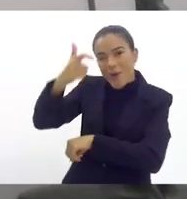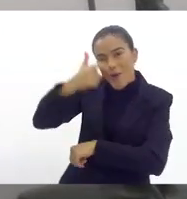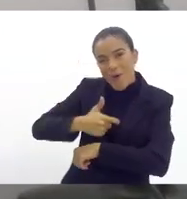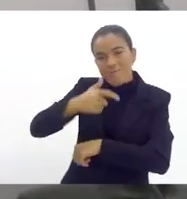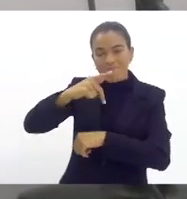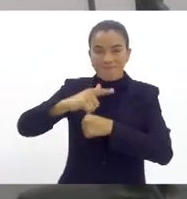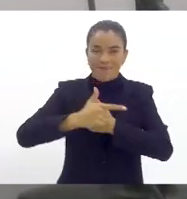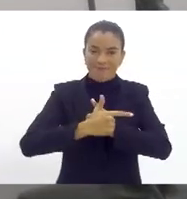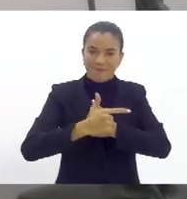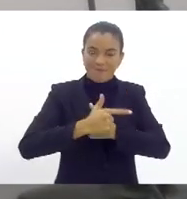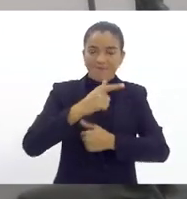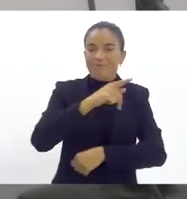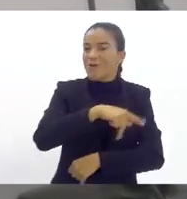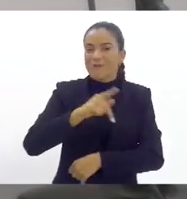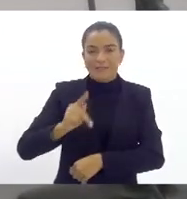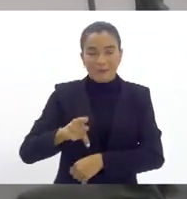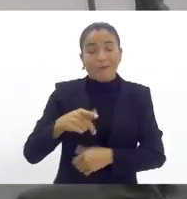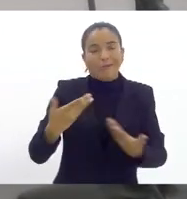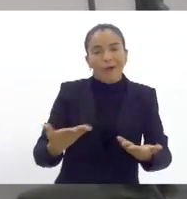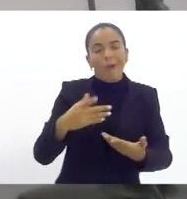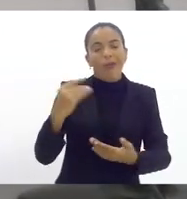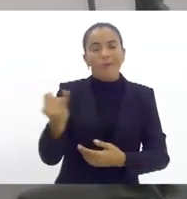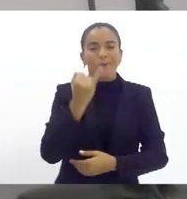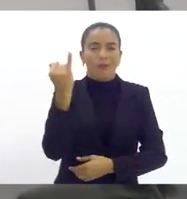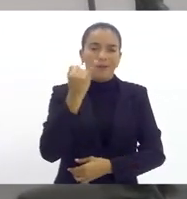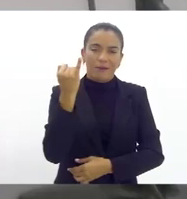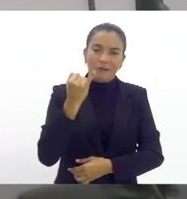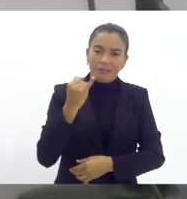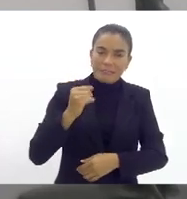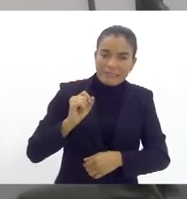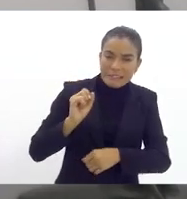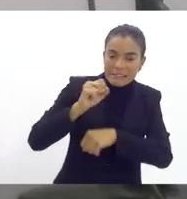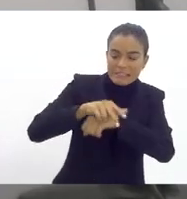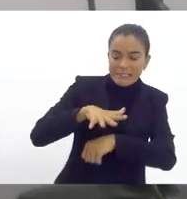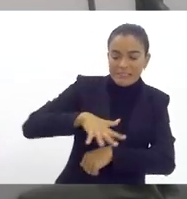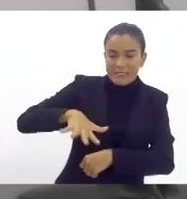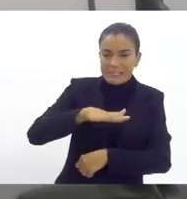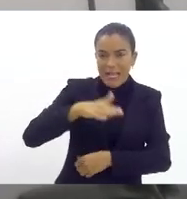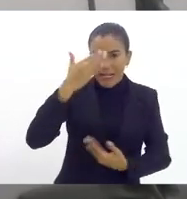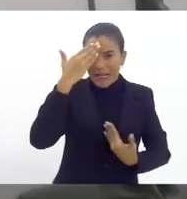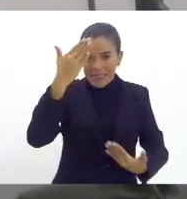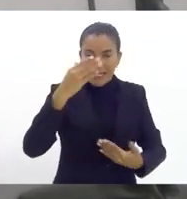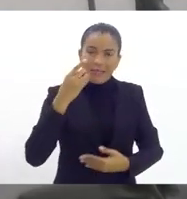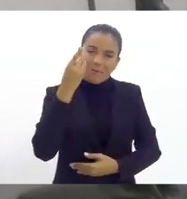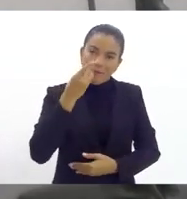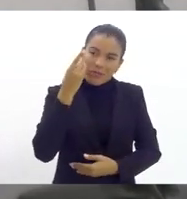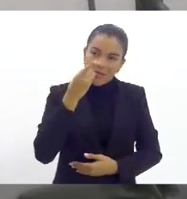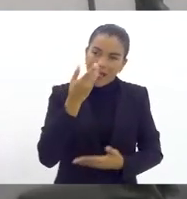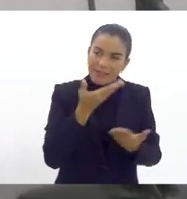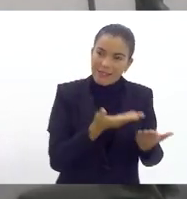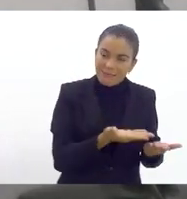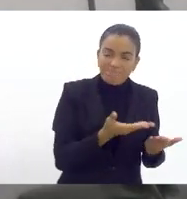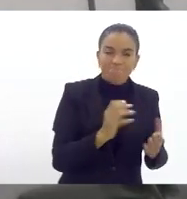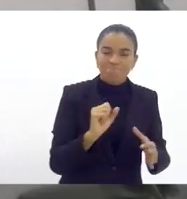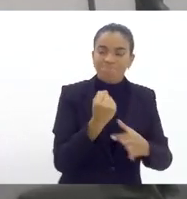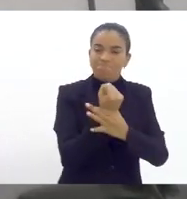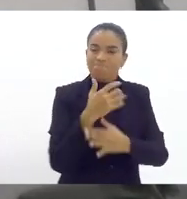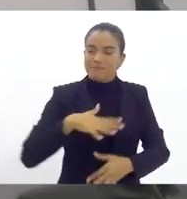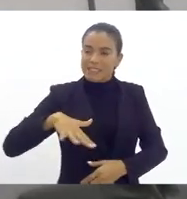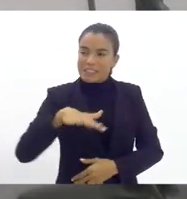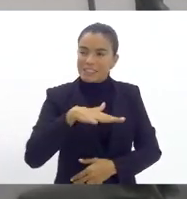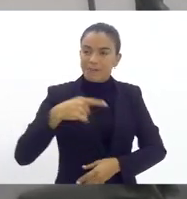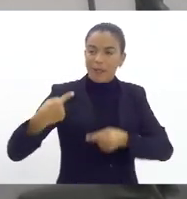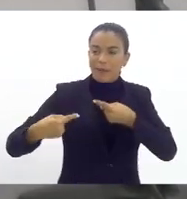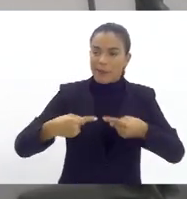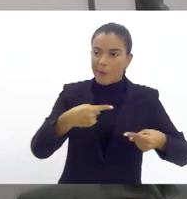professor então é muito fundamental para a gente está nesse espaço então agradecer o mandato é por garantir esse espaço para